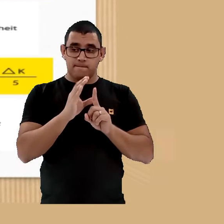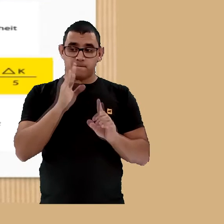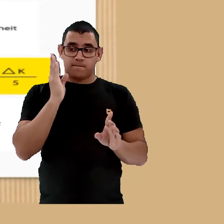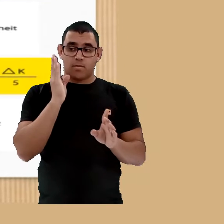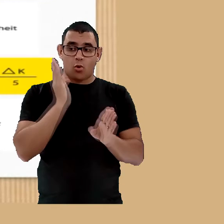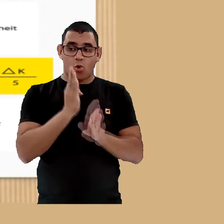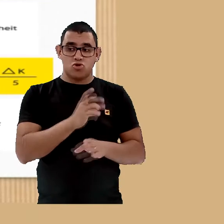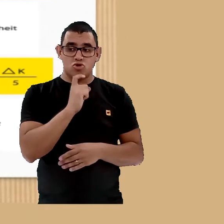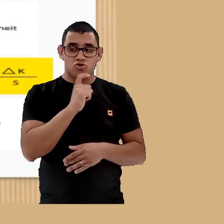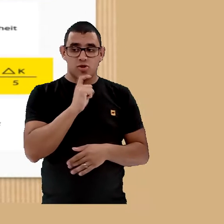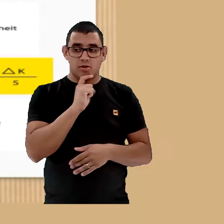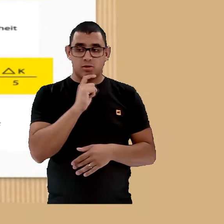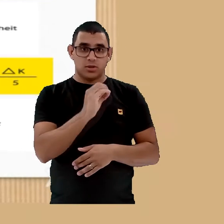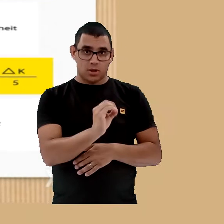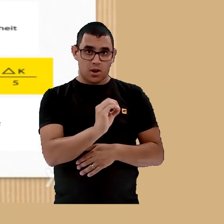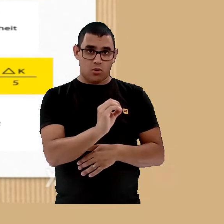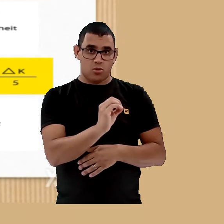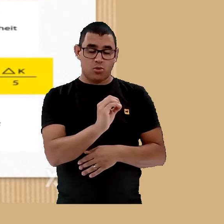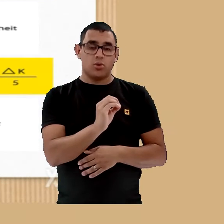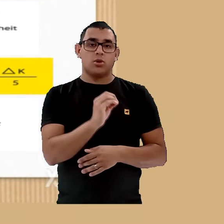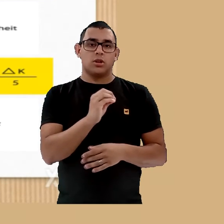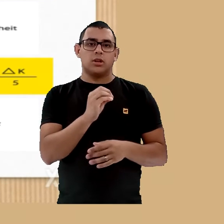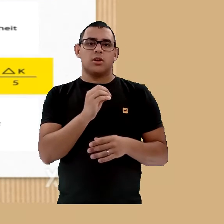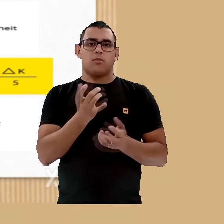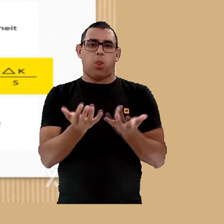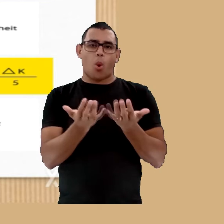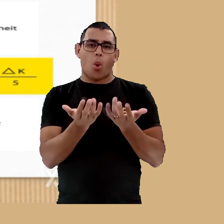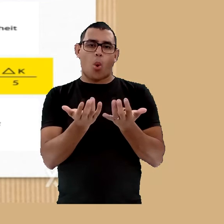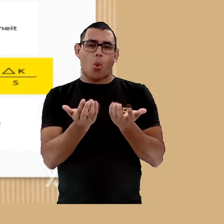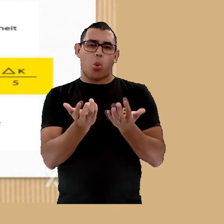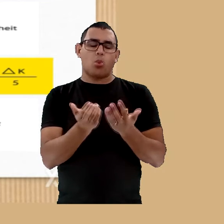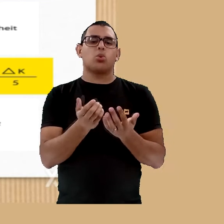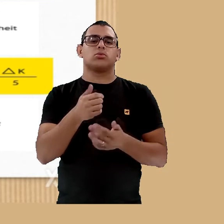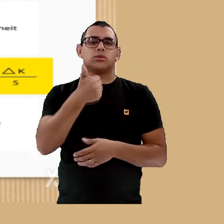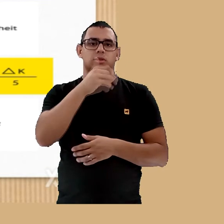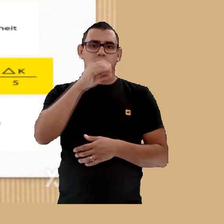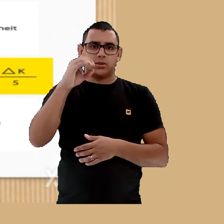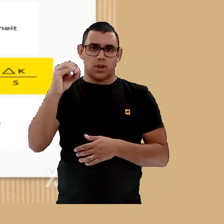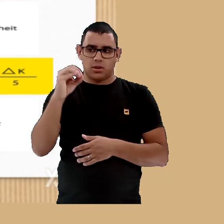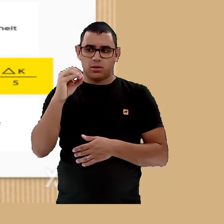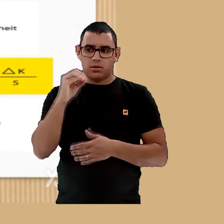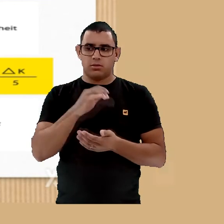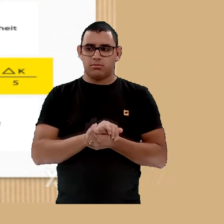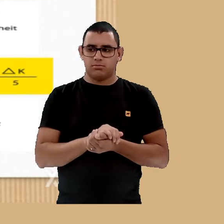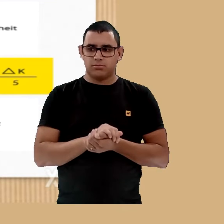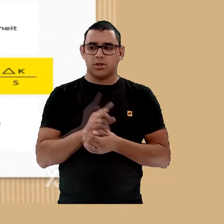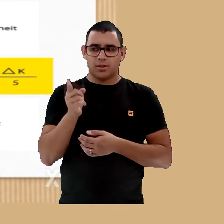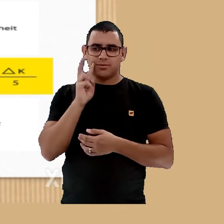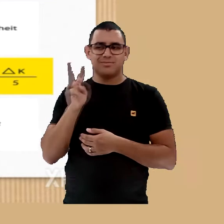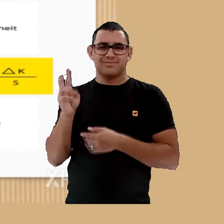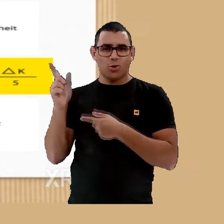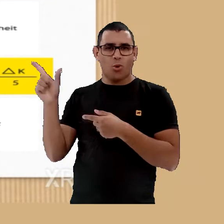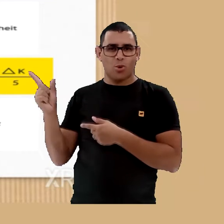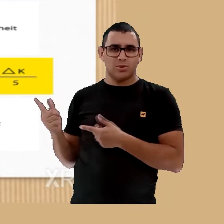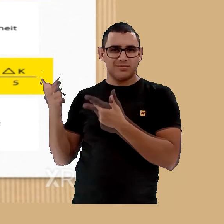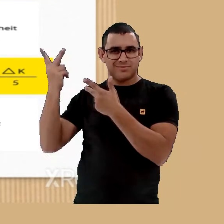graus Celsius e ponto de vapor de 100 graus. Na Fahrenheit, 32 graus Fahrenheit e 212 graus Fahrenheit. E